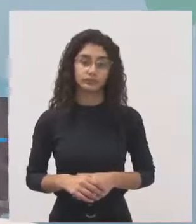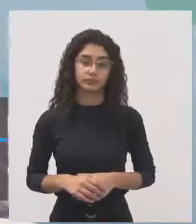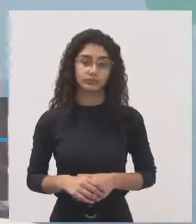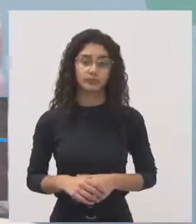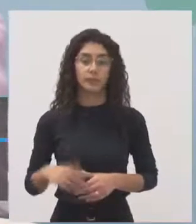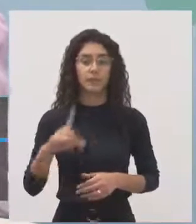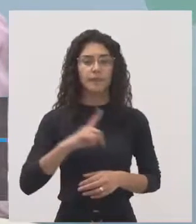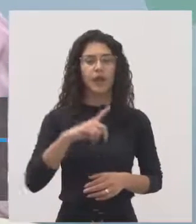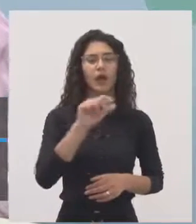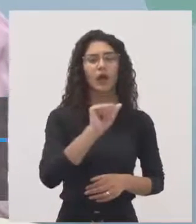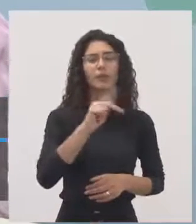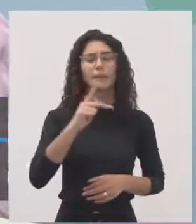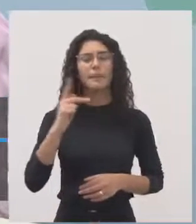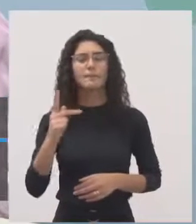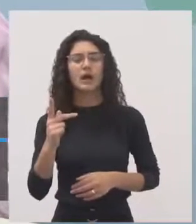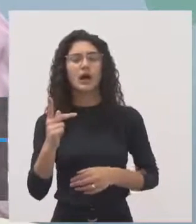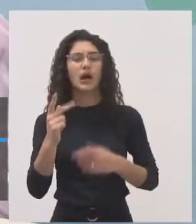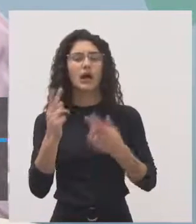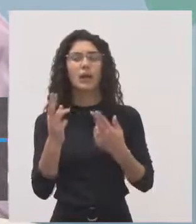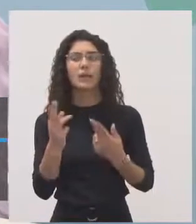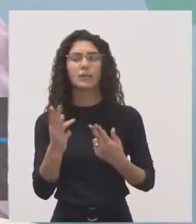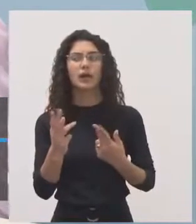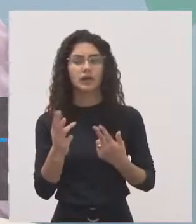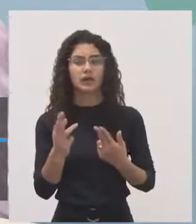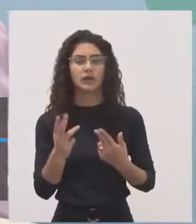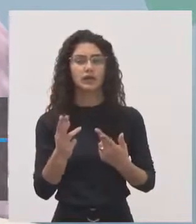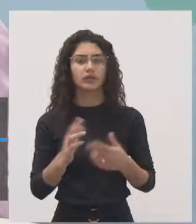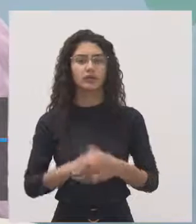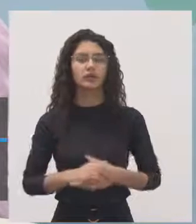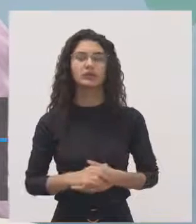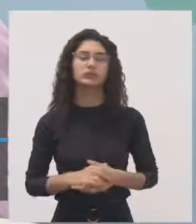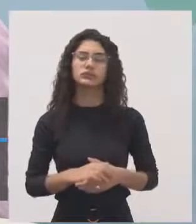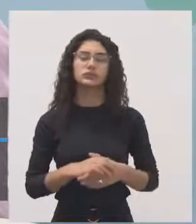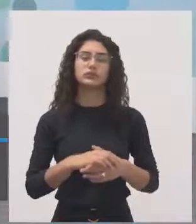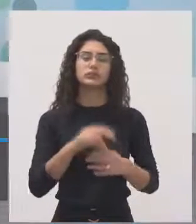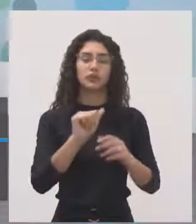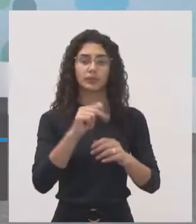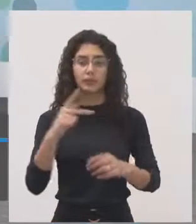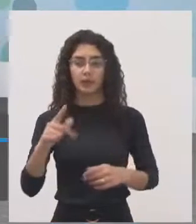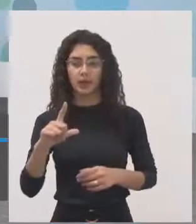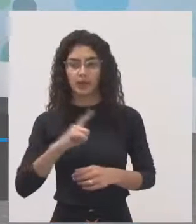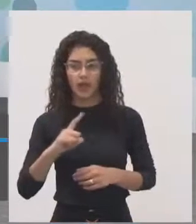Teria algum aplicativo similar para baixar pela Play Store? Deve ter, né?